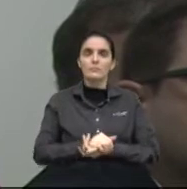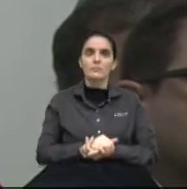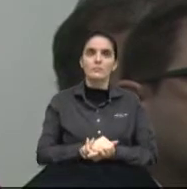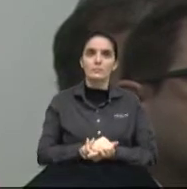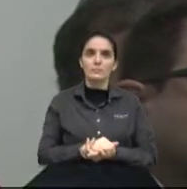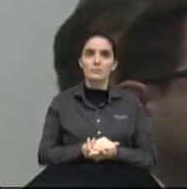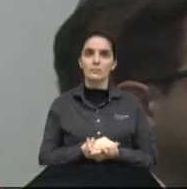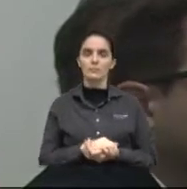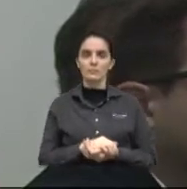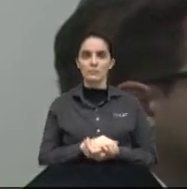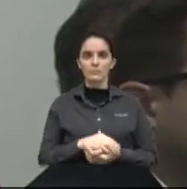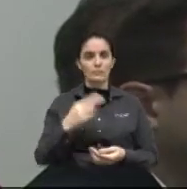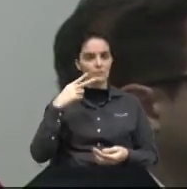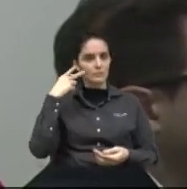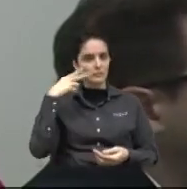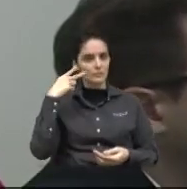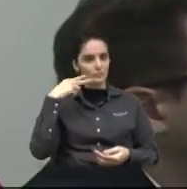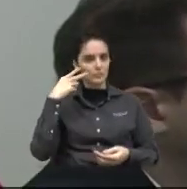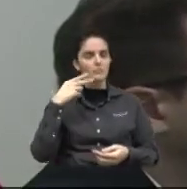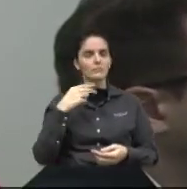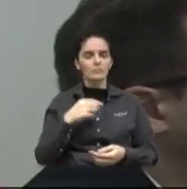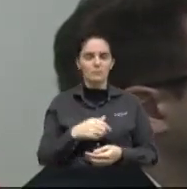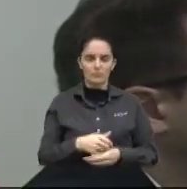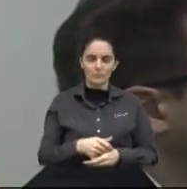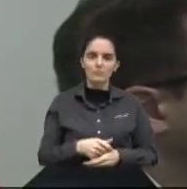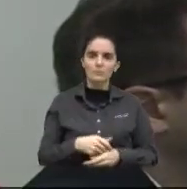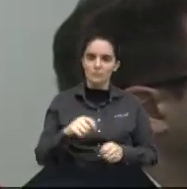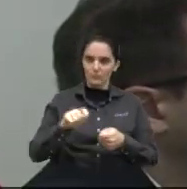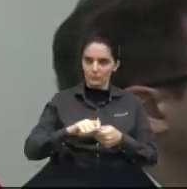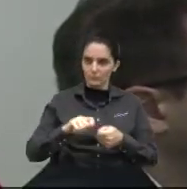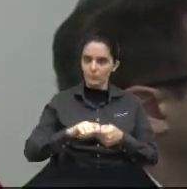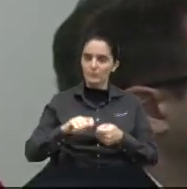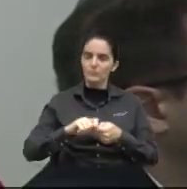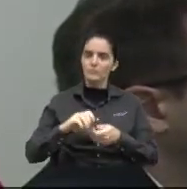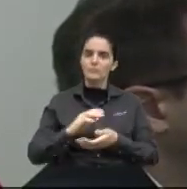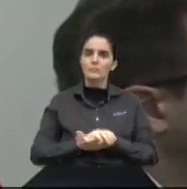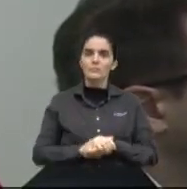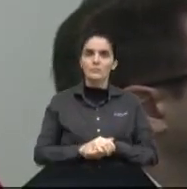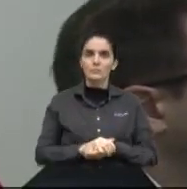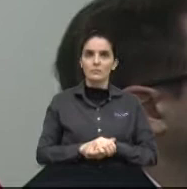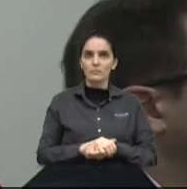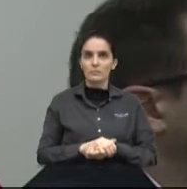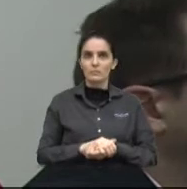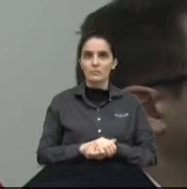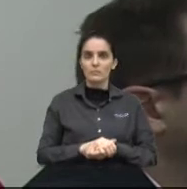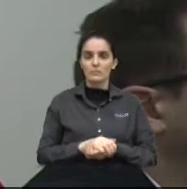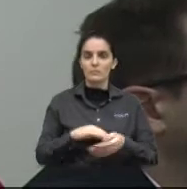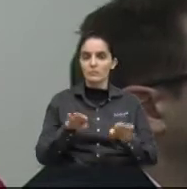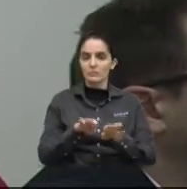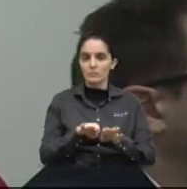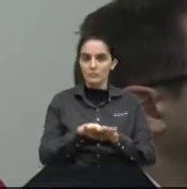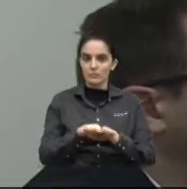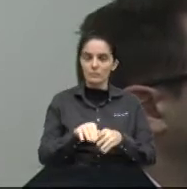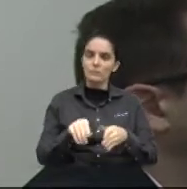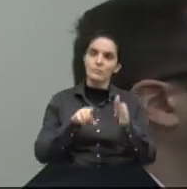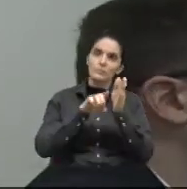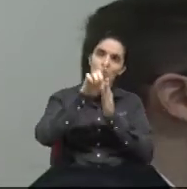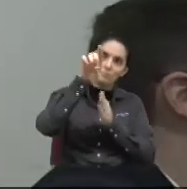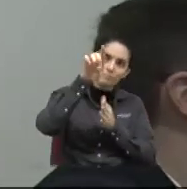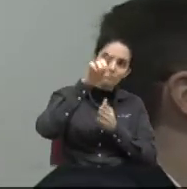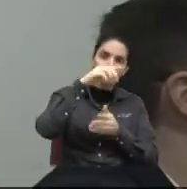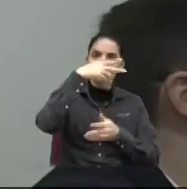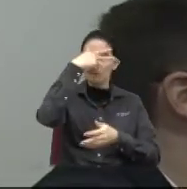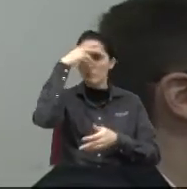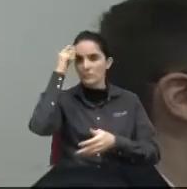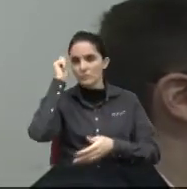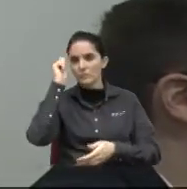nossas funções também é através do requerimento que muitas vezes podemos fazer o